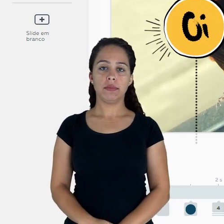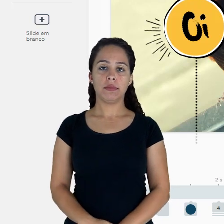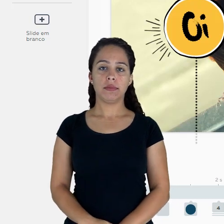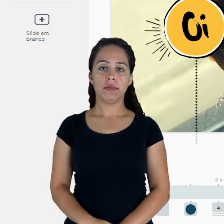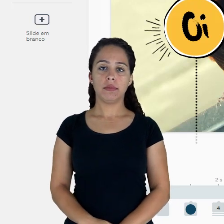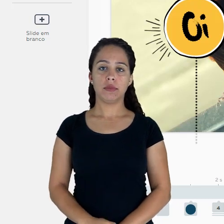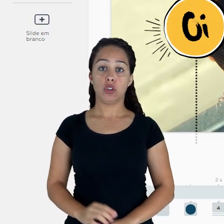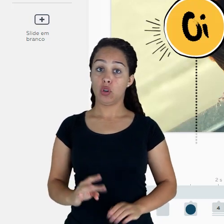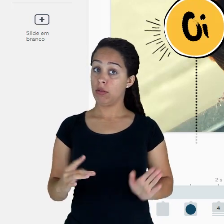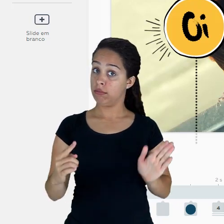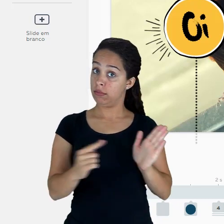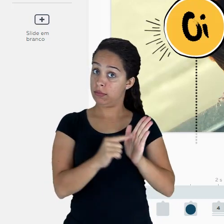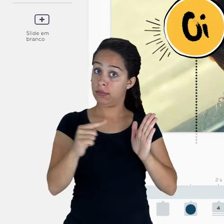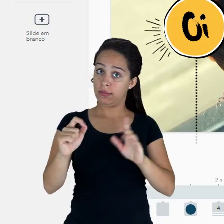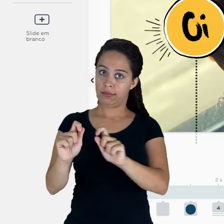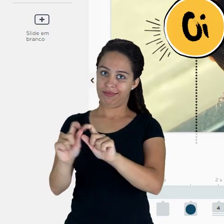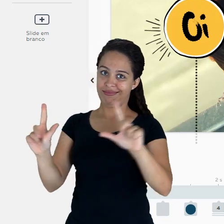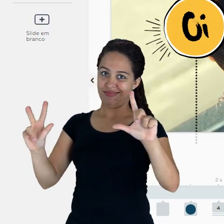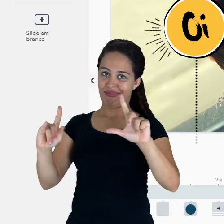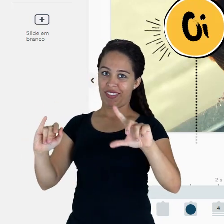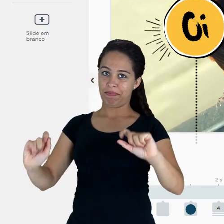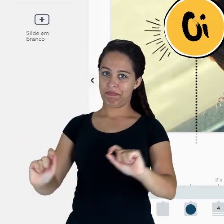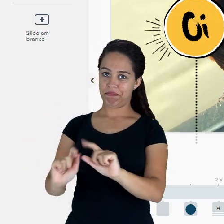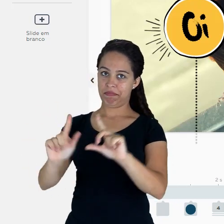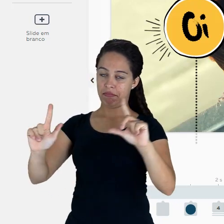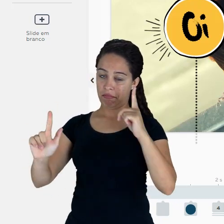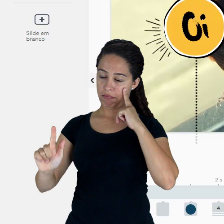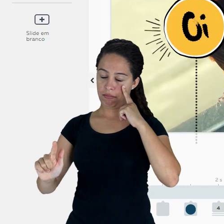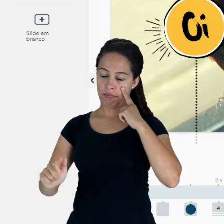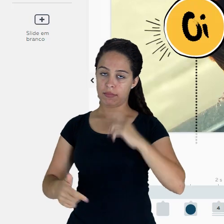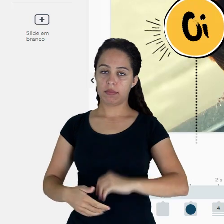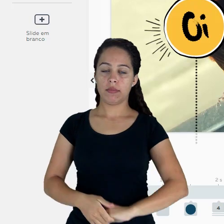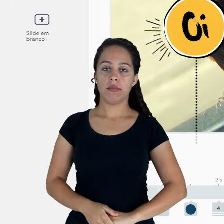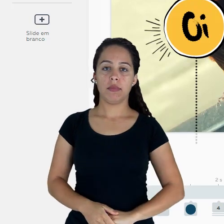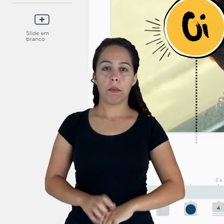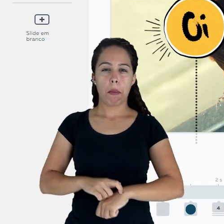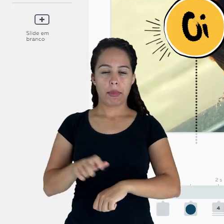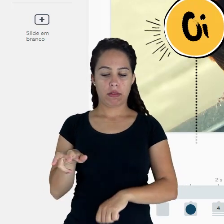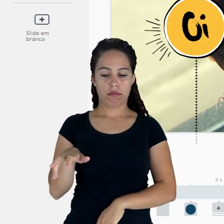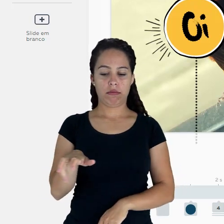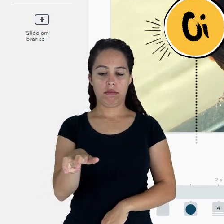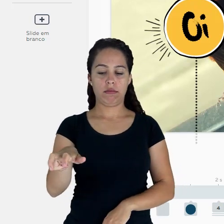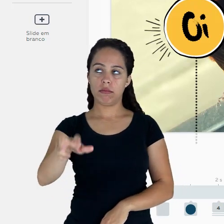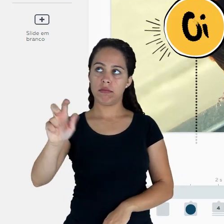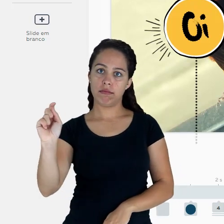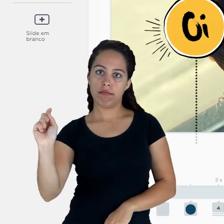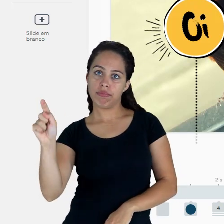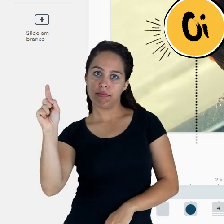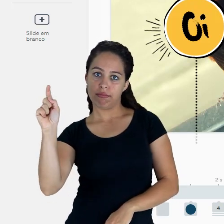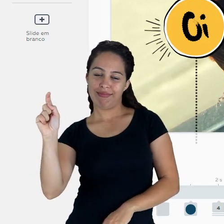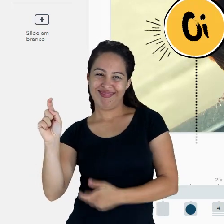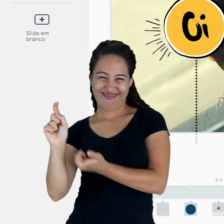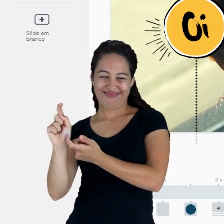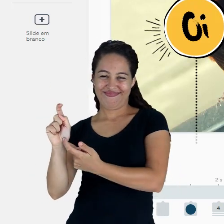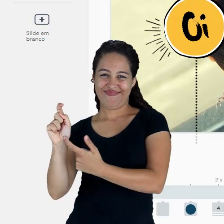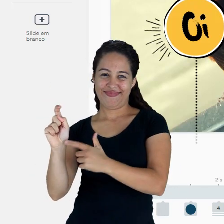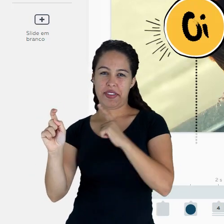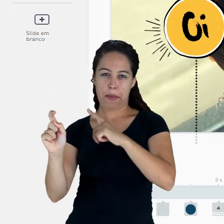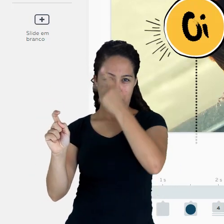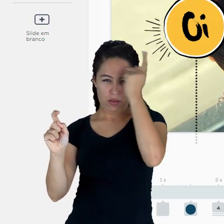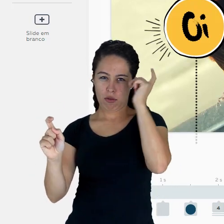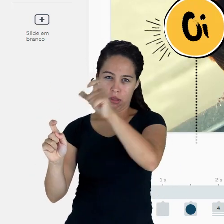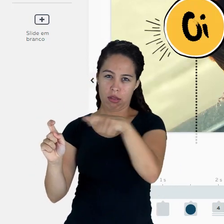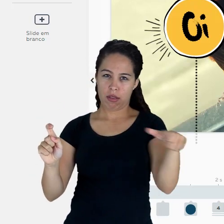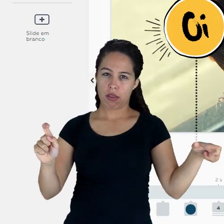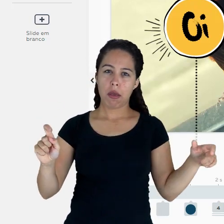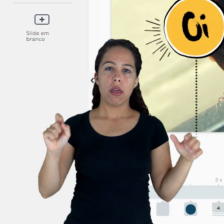basta clicar para ele aparecer a gente quando a gente coloca o mouse em cima do personagem aparece